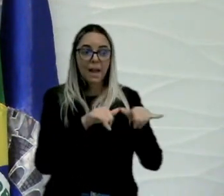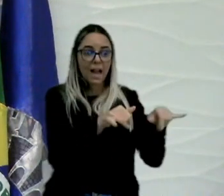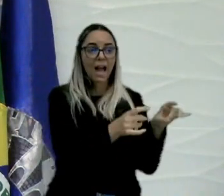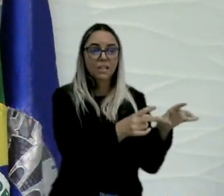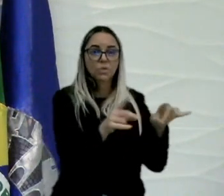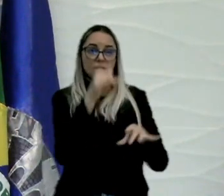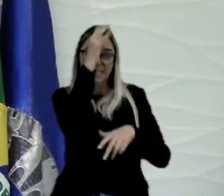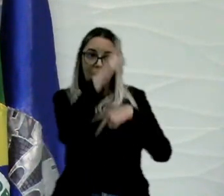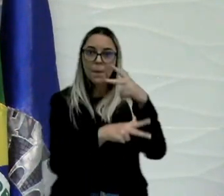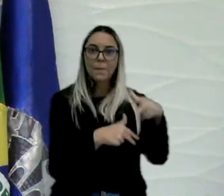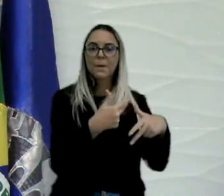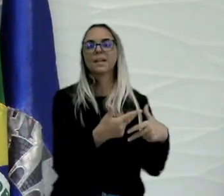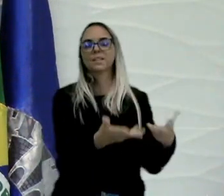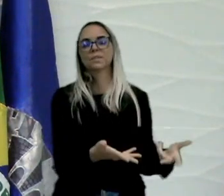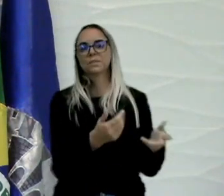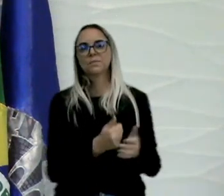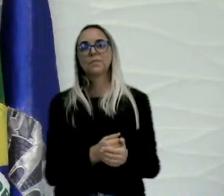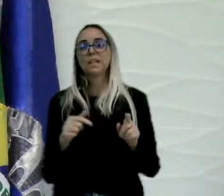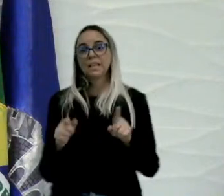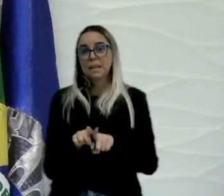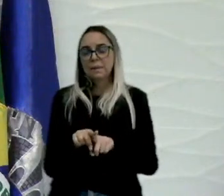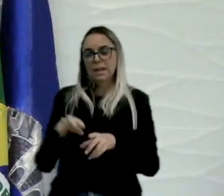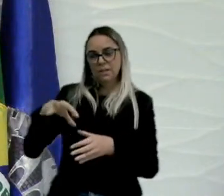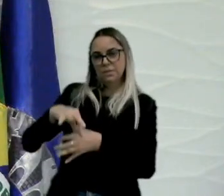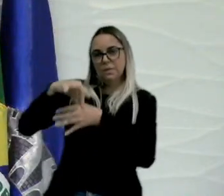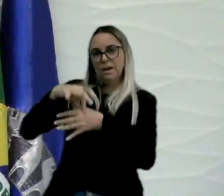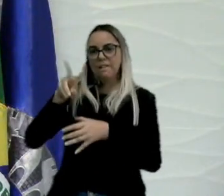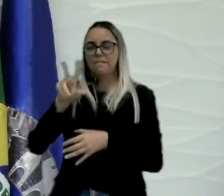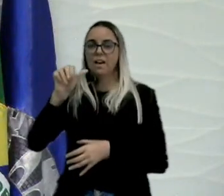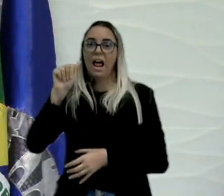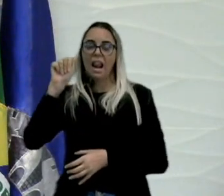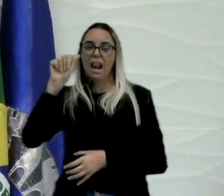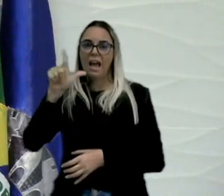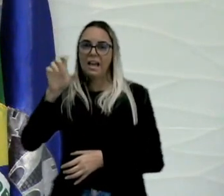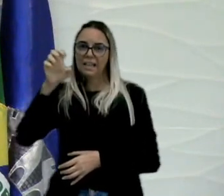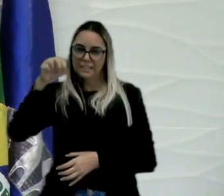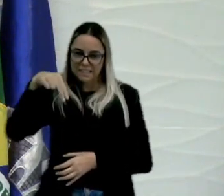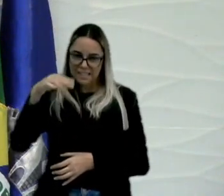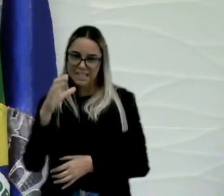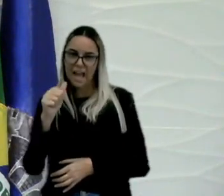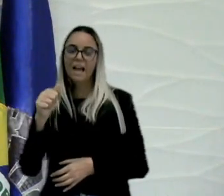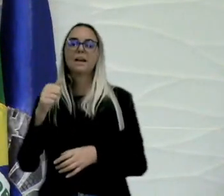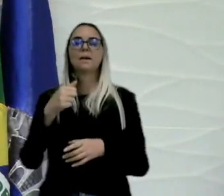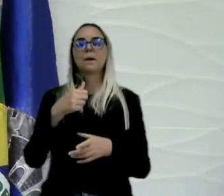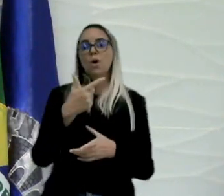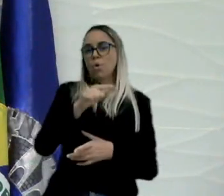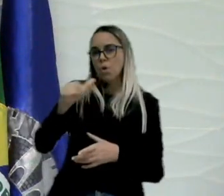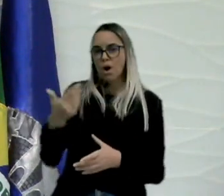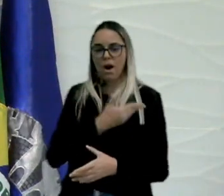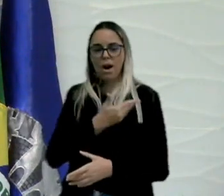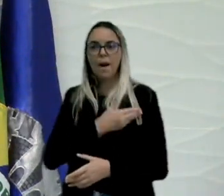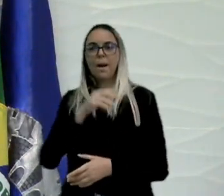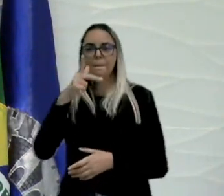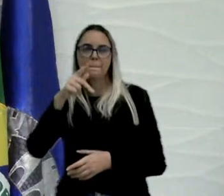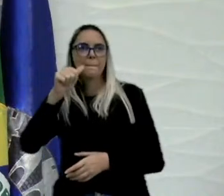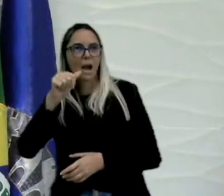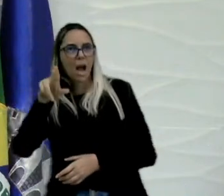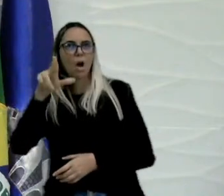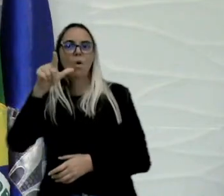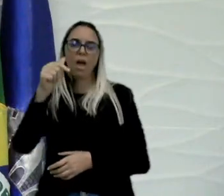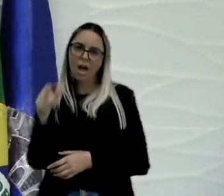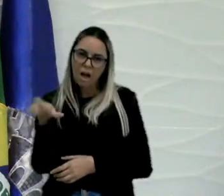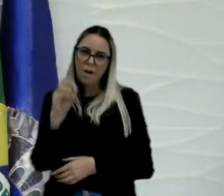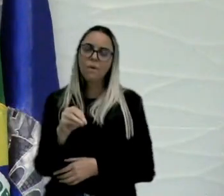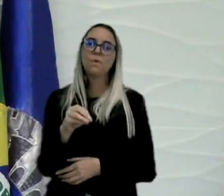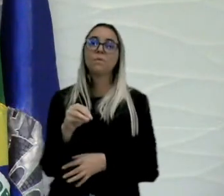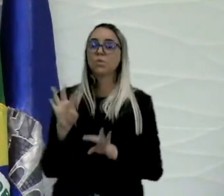São Bento e o frigorífico Valença Paulão eice Evandro Manuel vigia